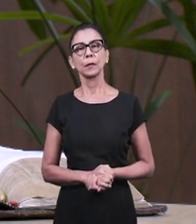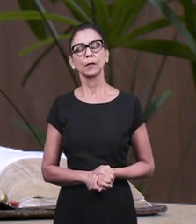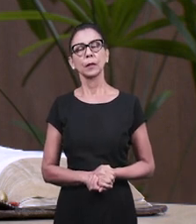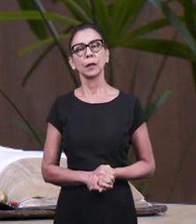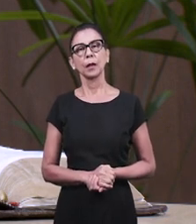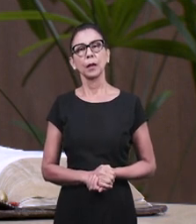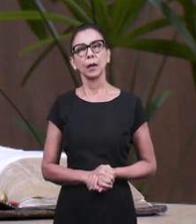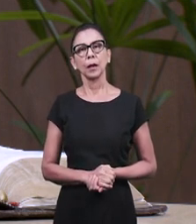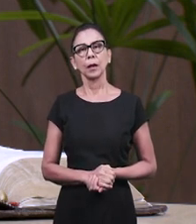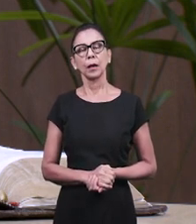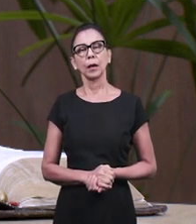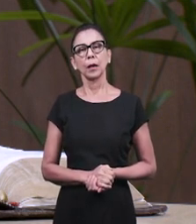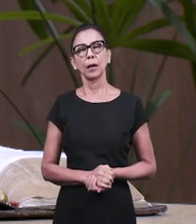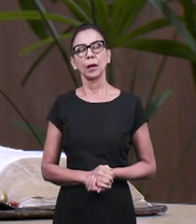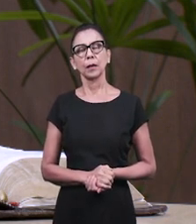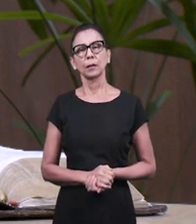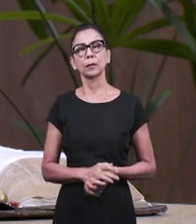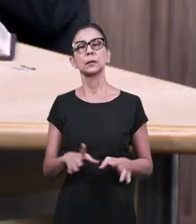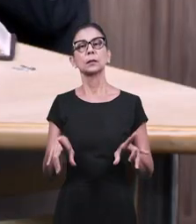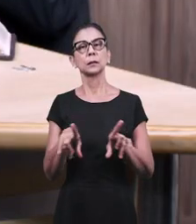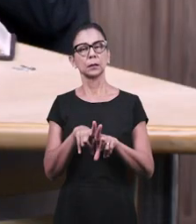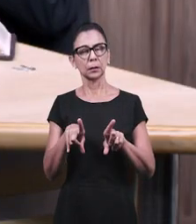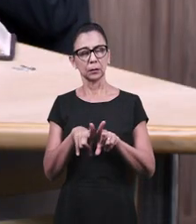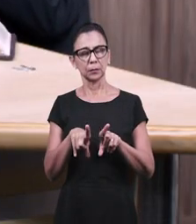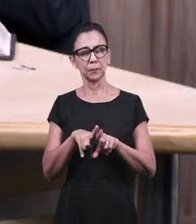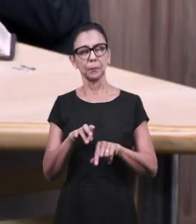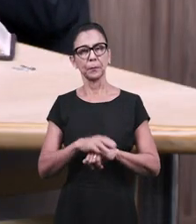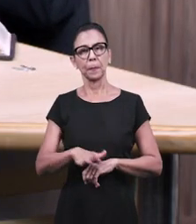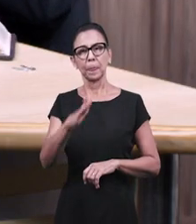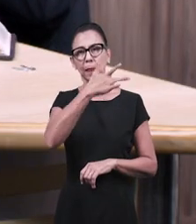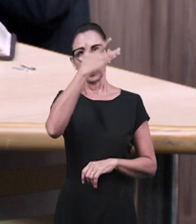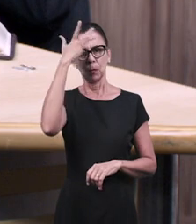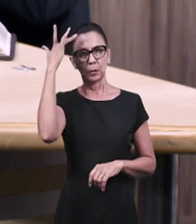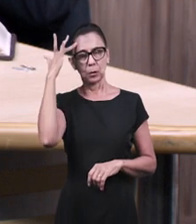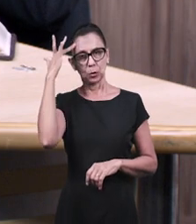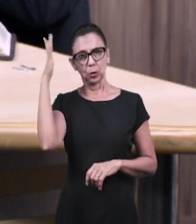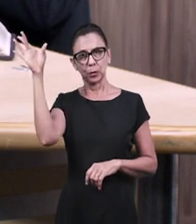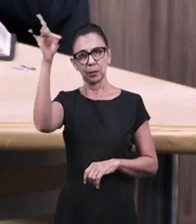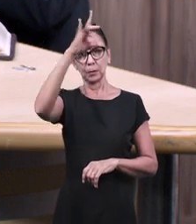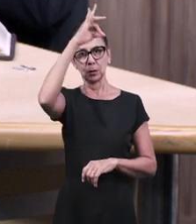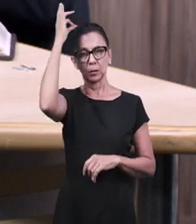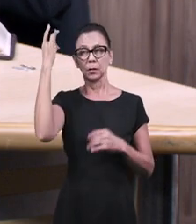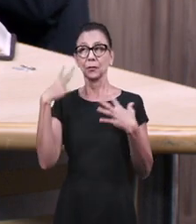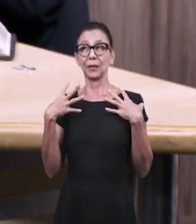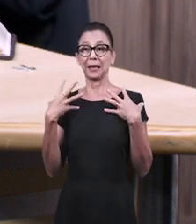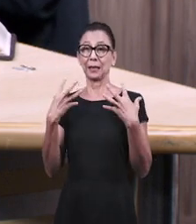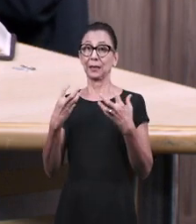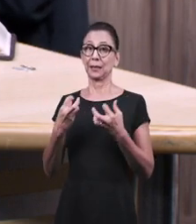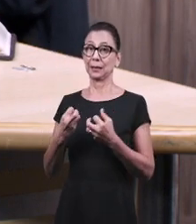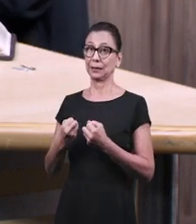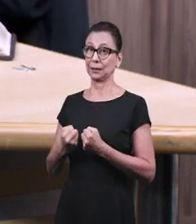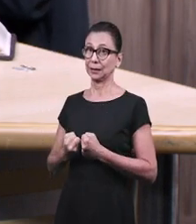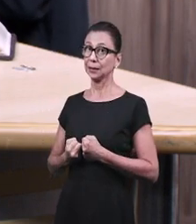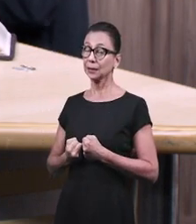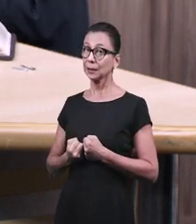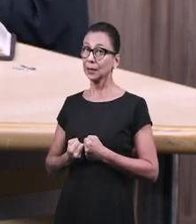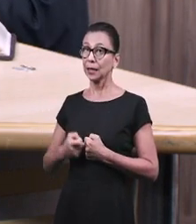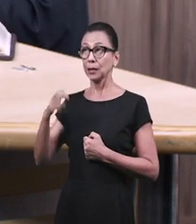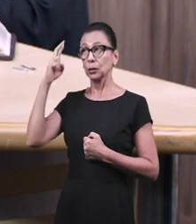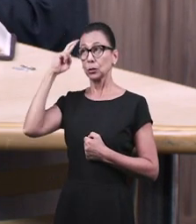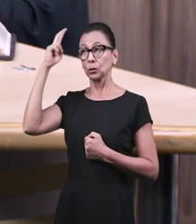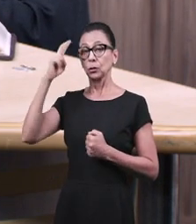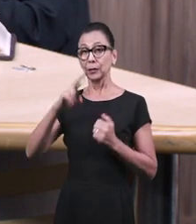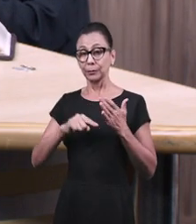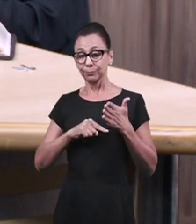que ele vai receber o Espírito Santo e através do Espírito Santo ele vai ter a direção de Deus na vida